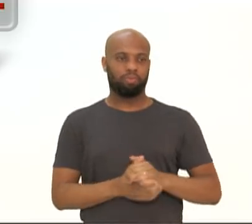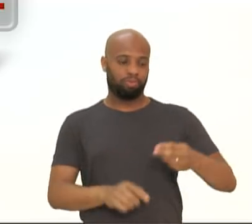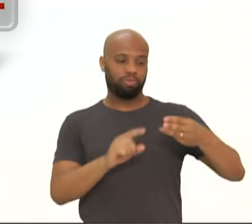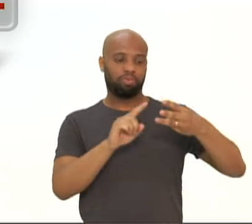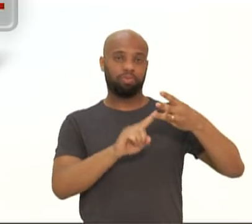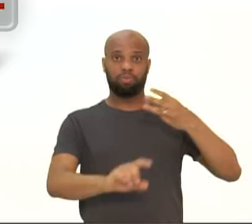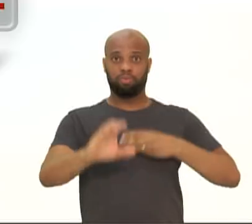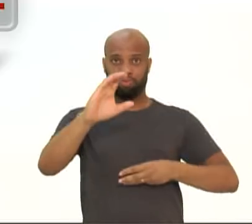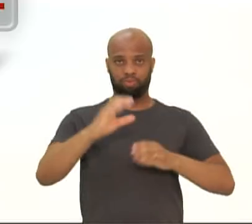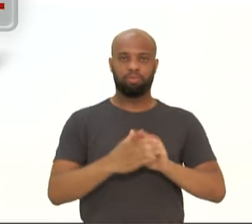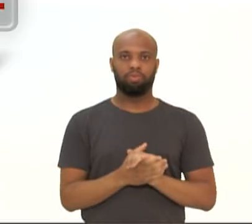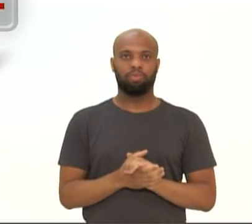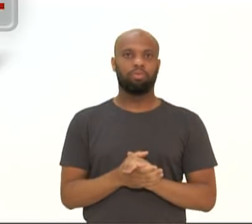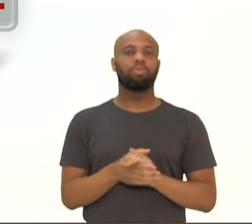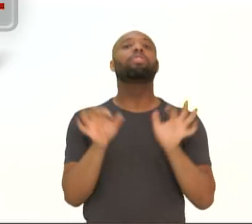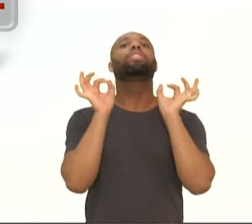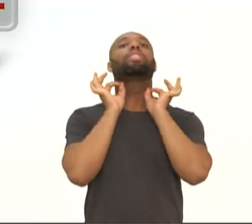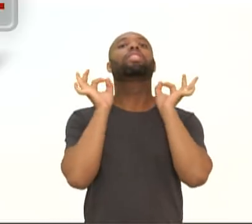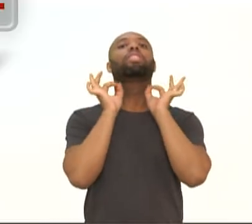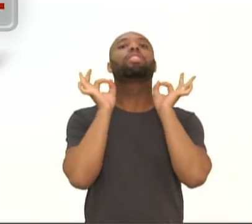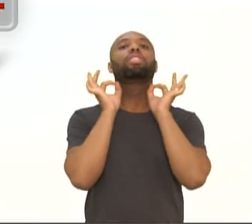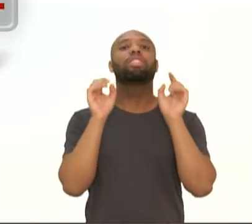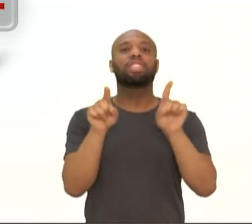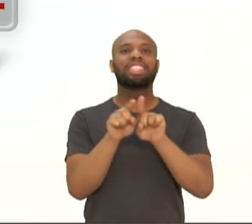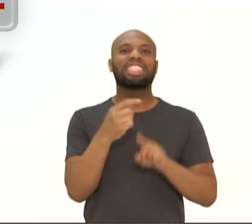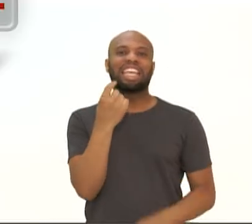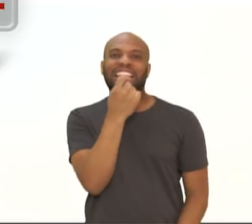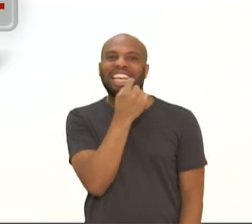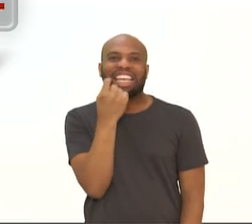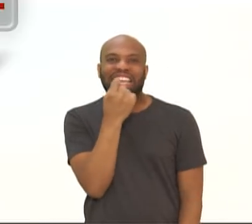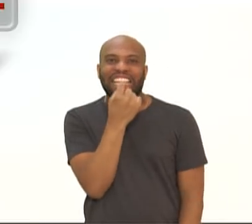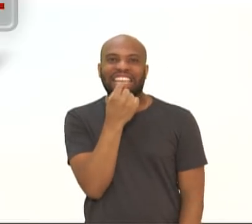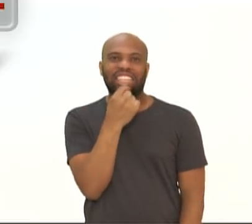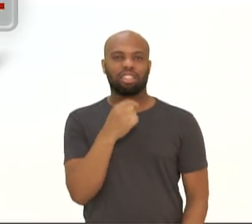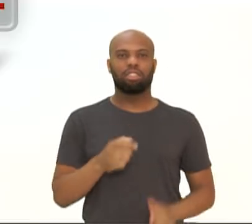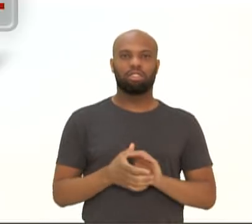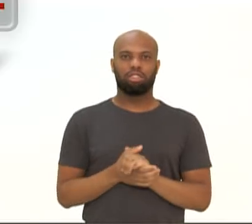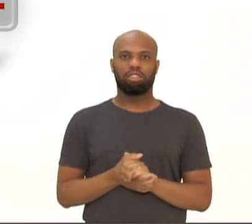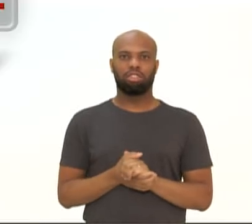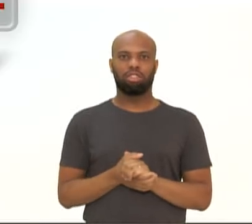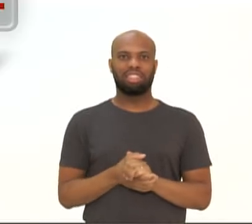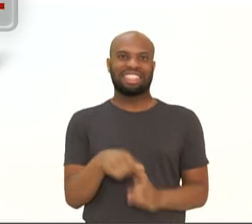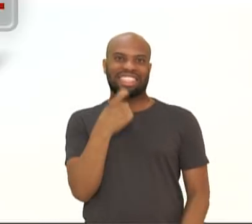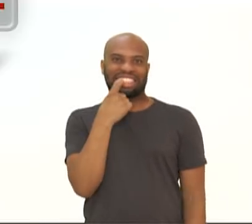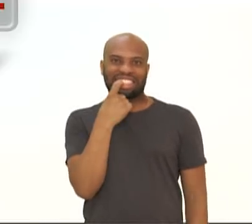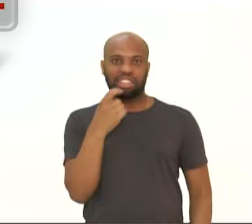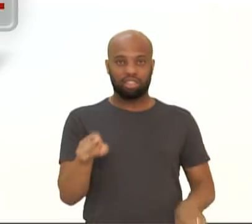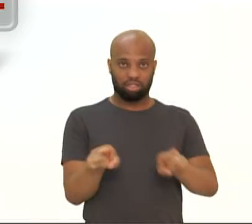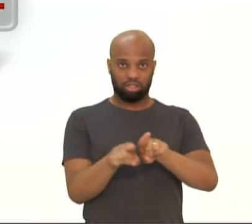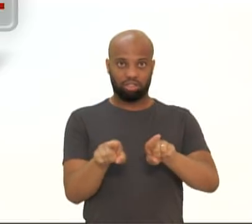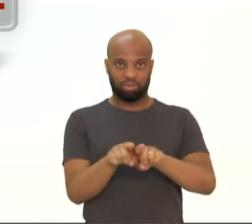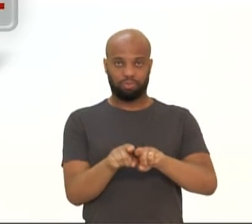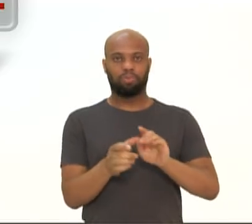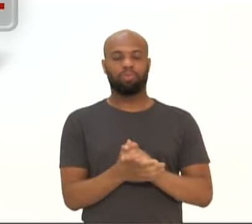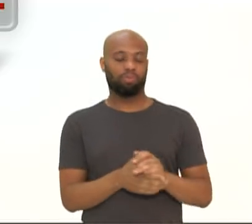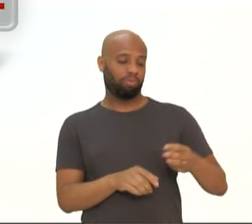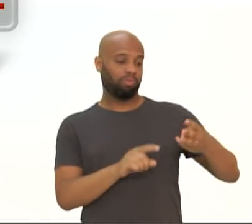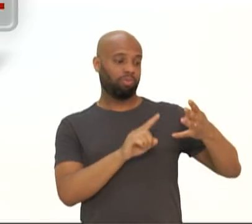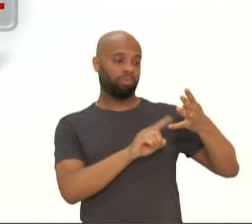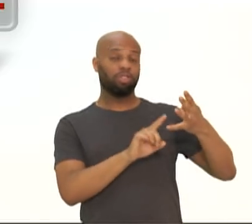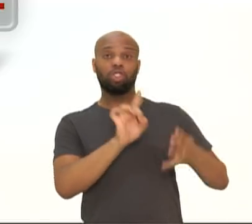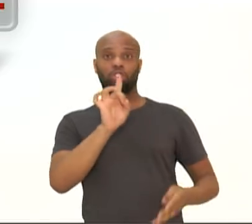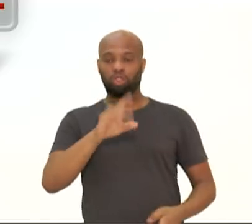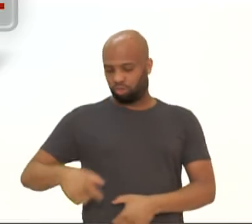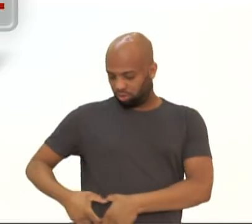alternativa C: as glândulas salivares e os dentes. E a alternativa D: somente o fígado.